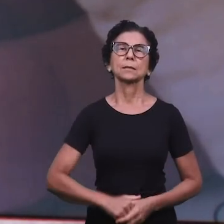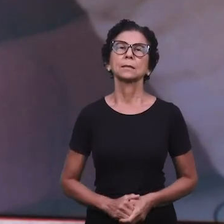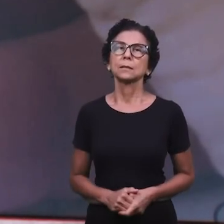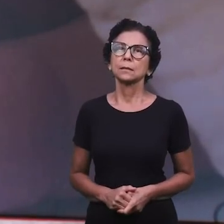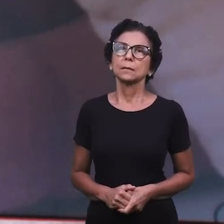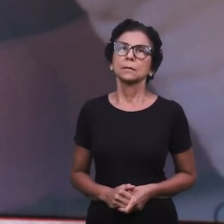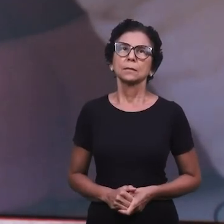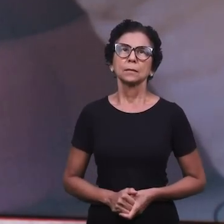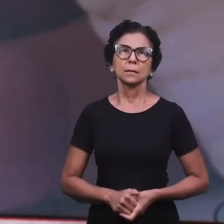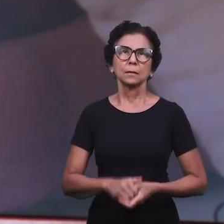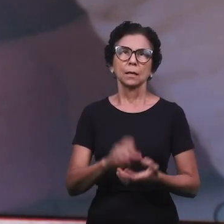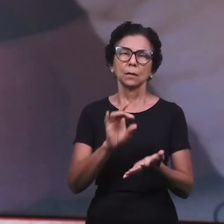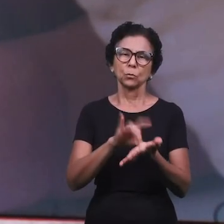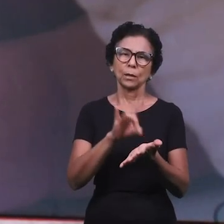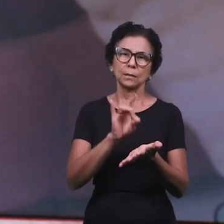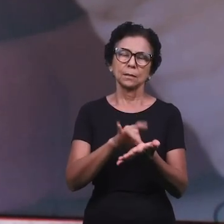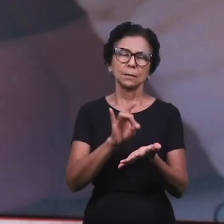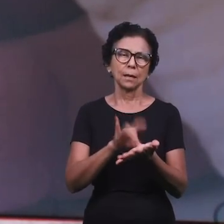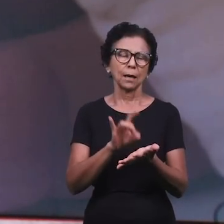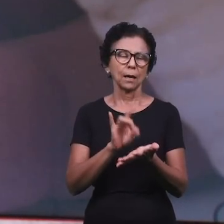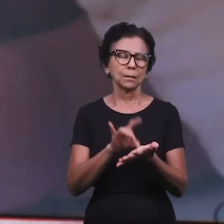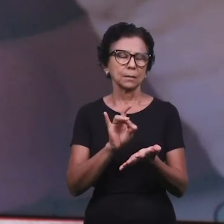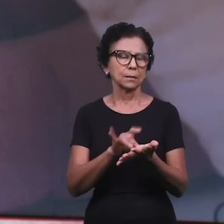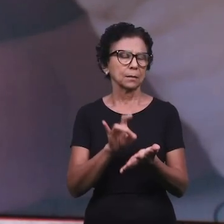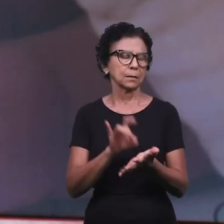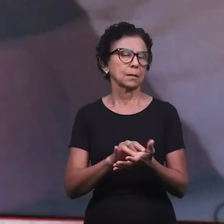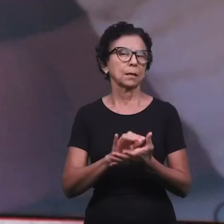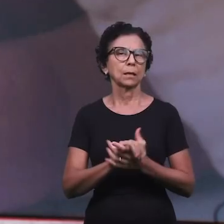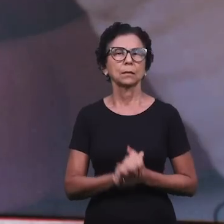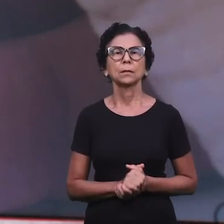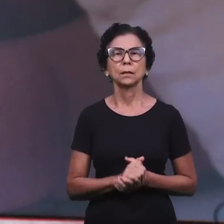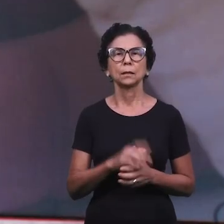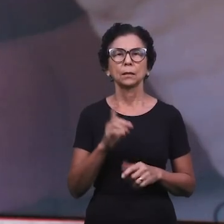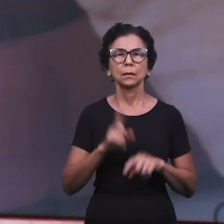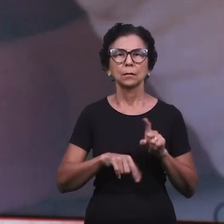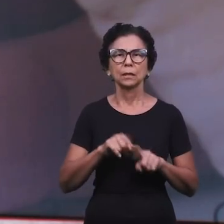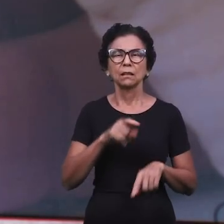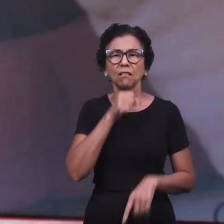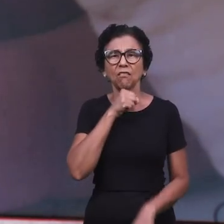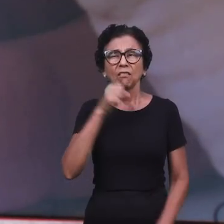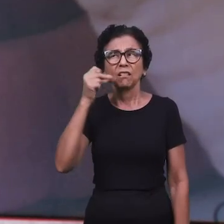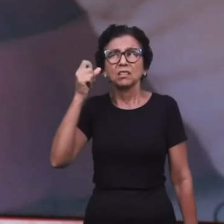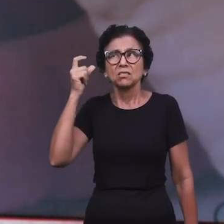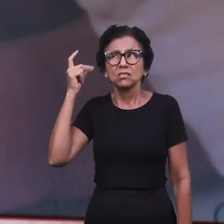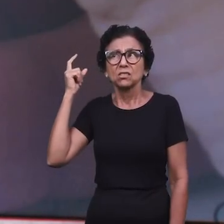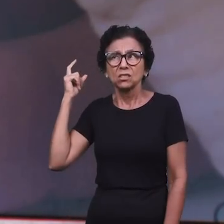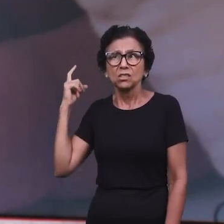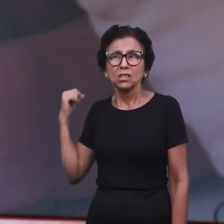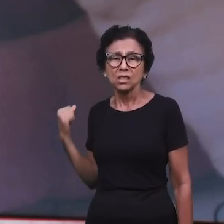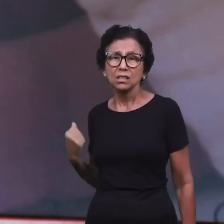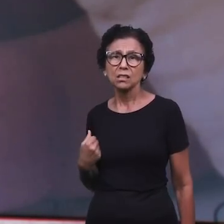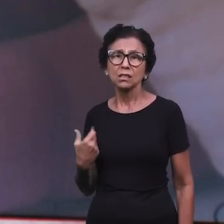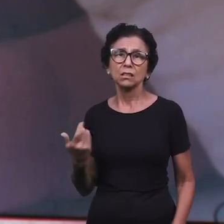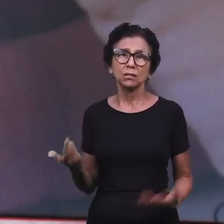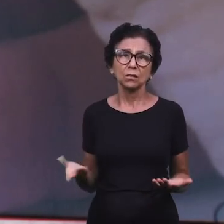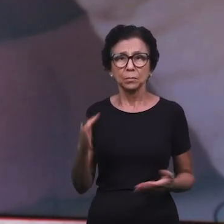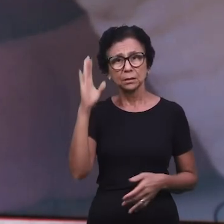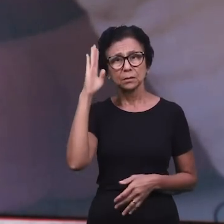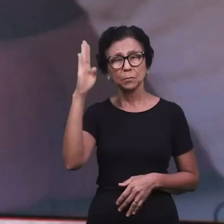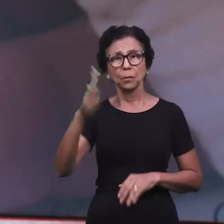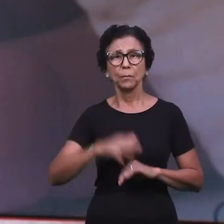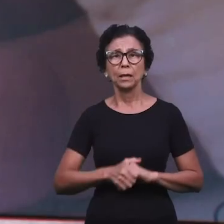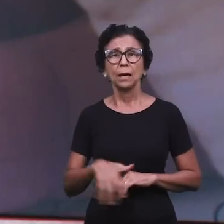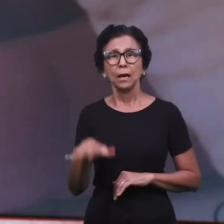atualização constante, não dá para ficar estudando material desatualizado, especialmente para quem estuda para carreiras jurídicas,